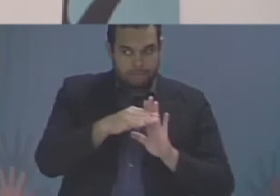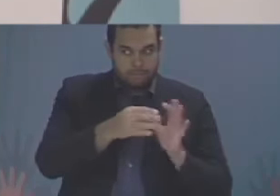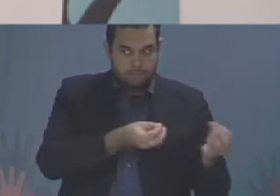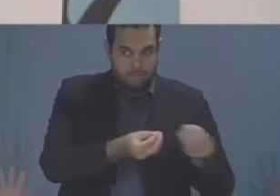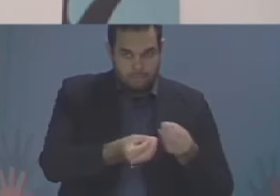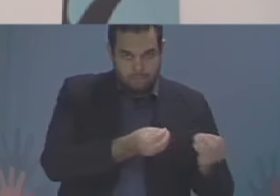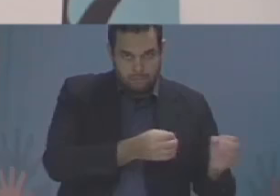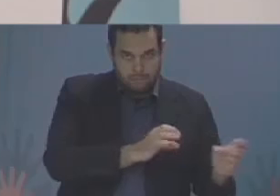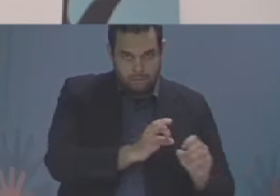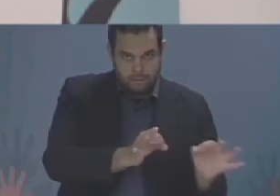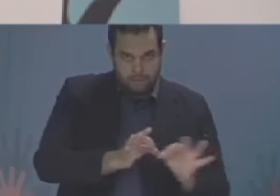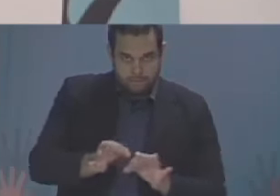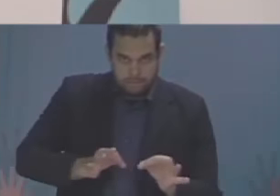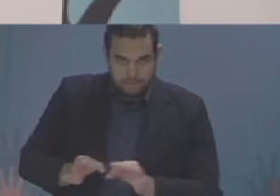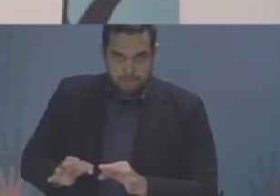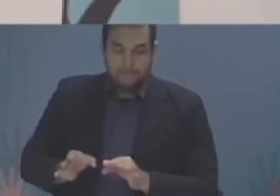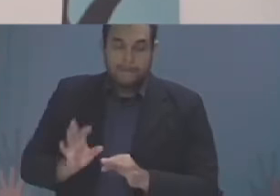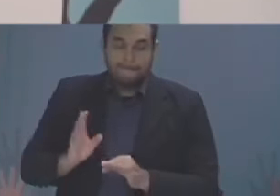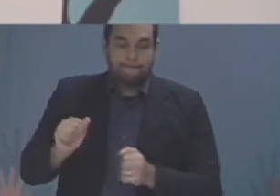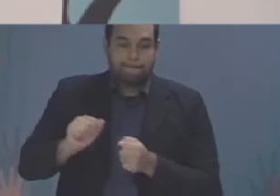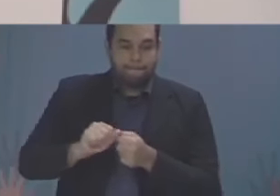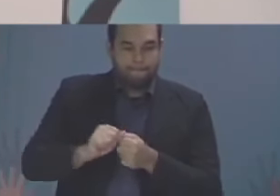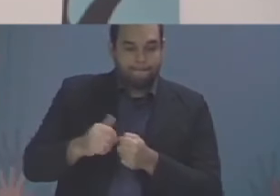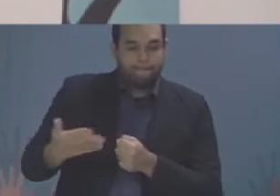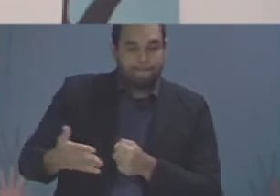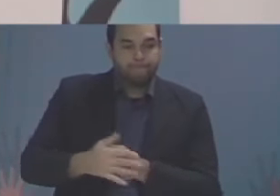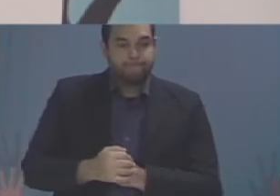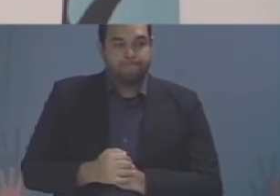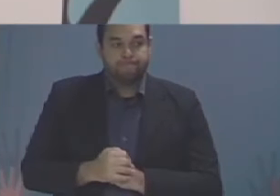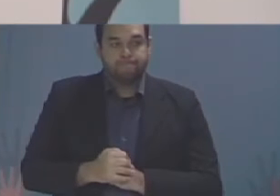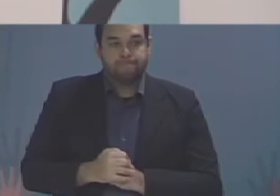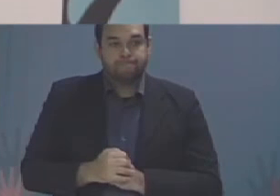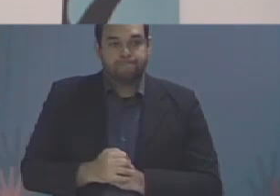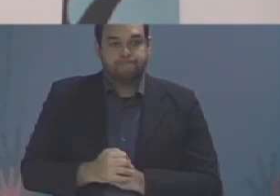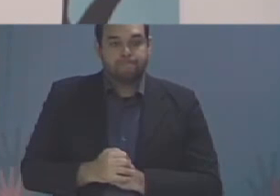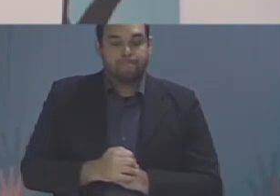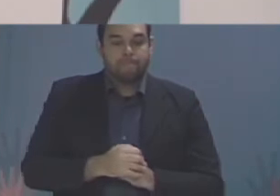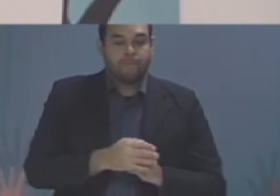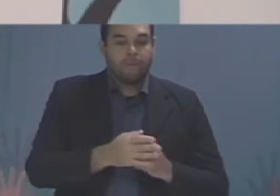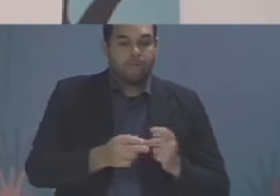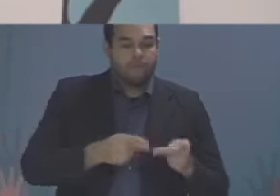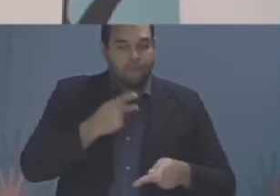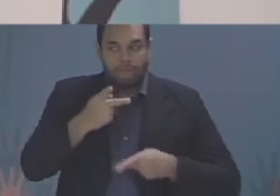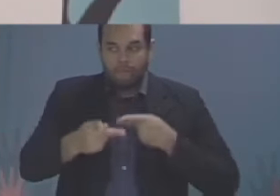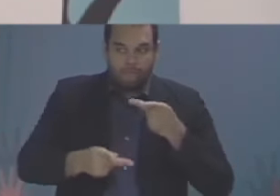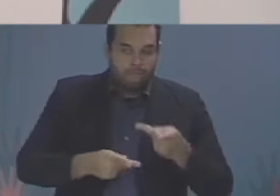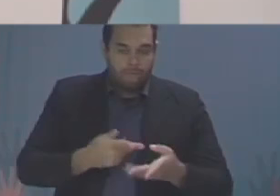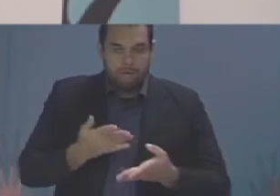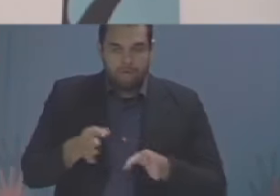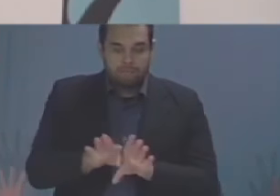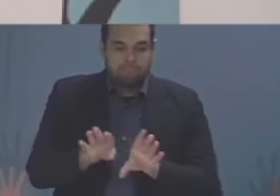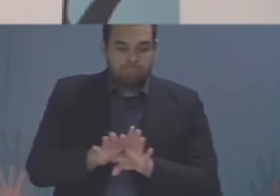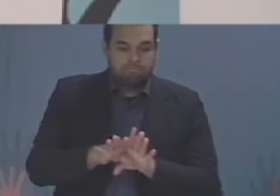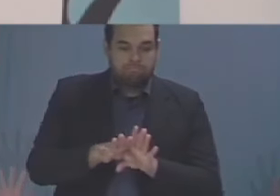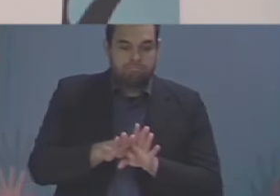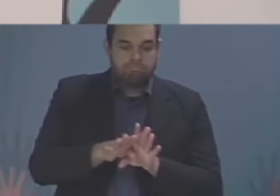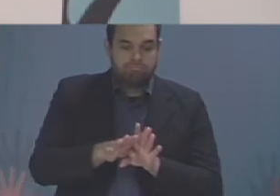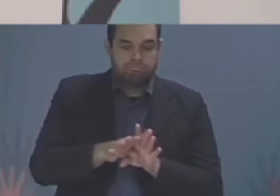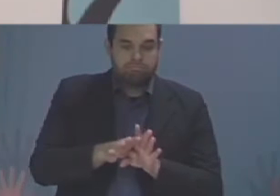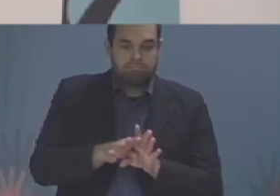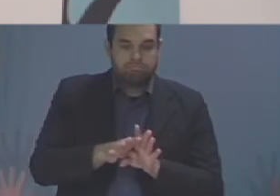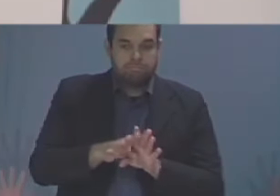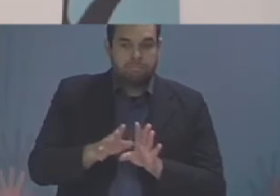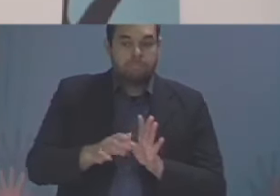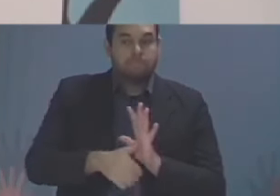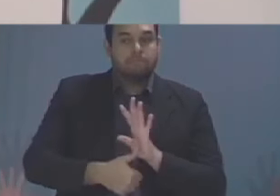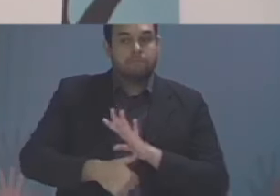da regra pelo mediador, como fizemos, né? E a ordem das falas será, sim,